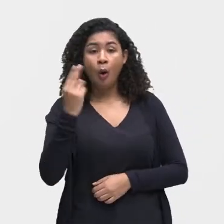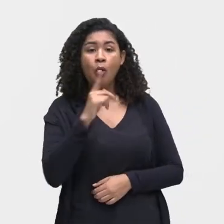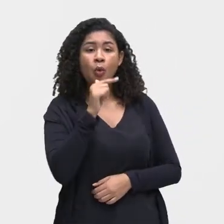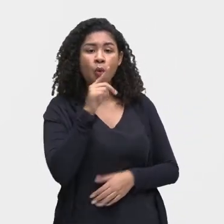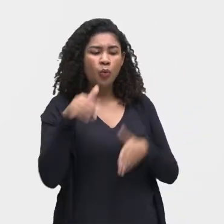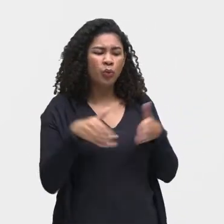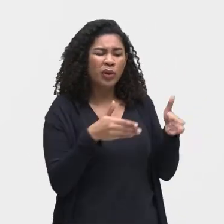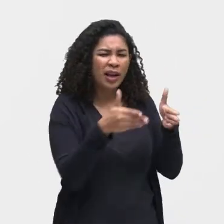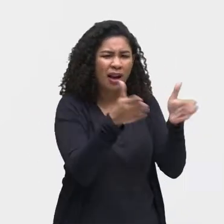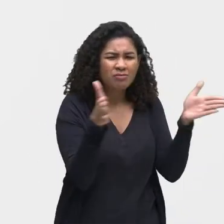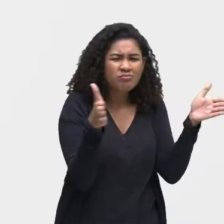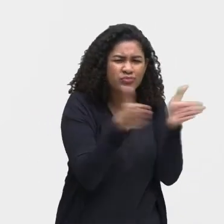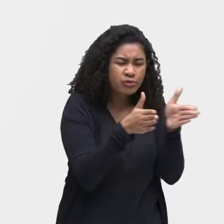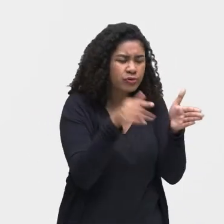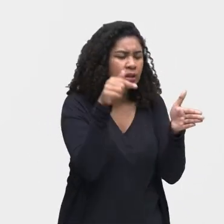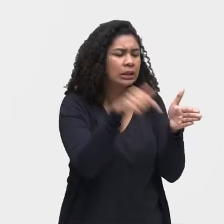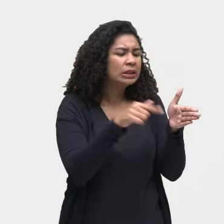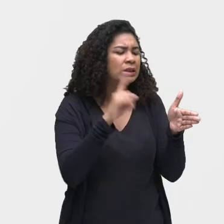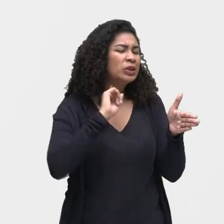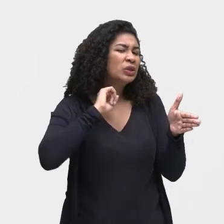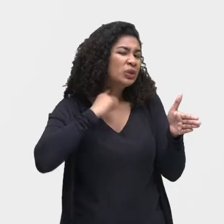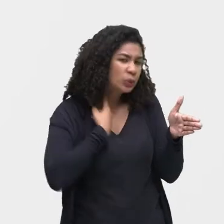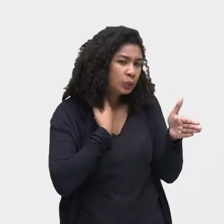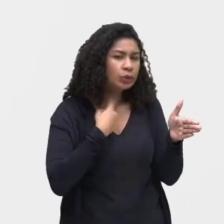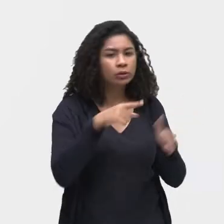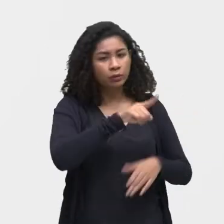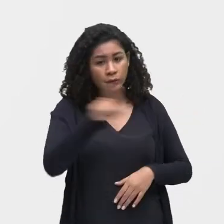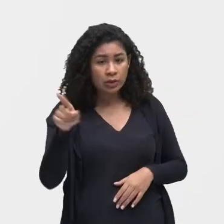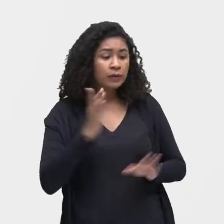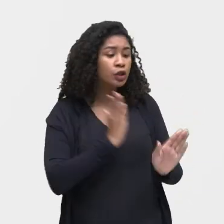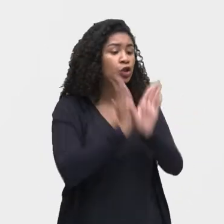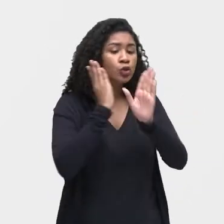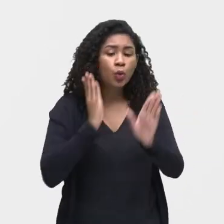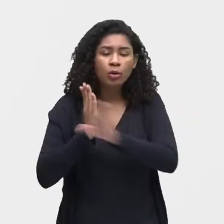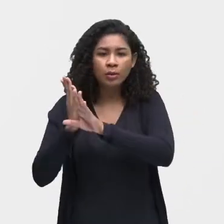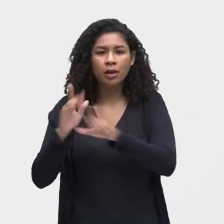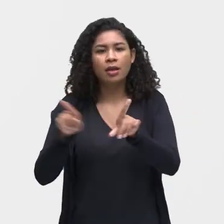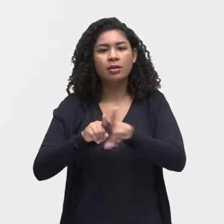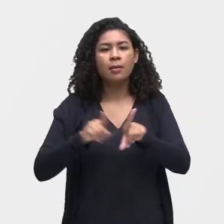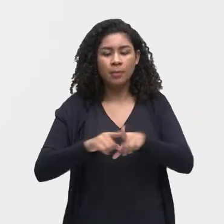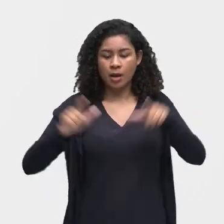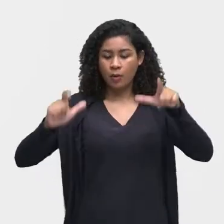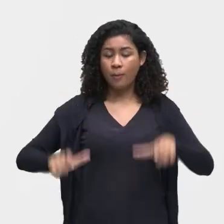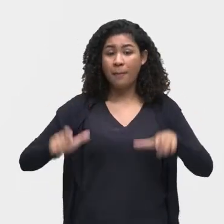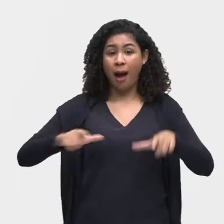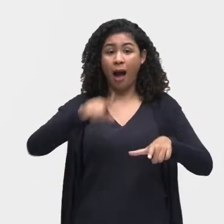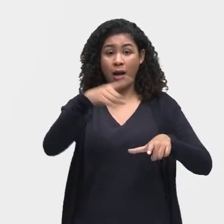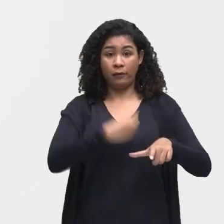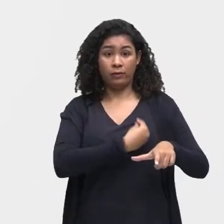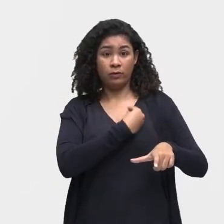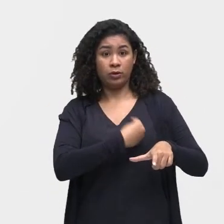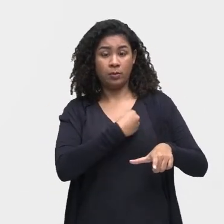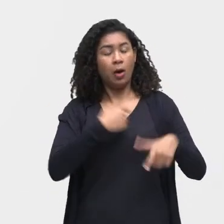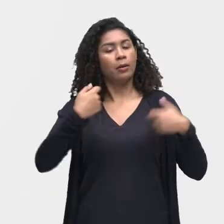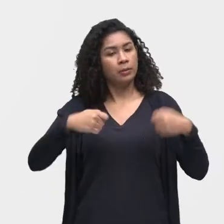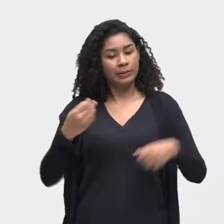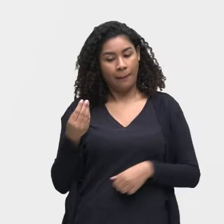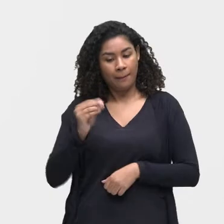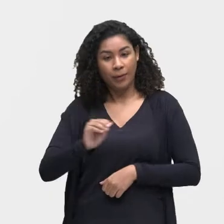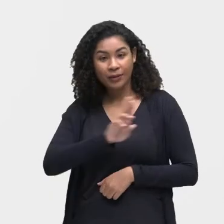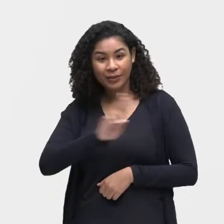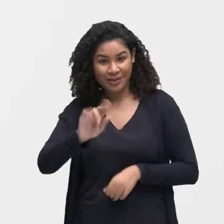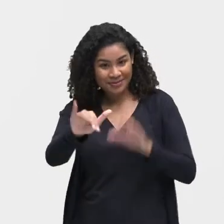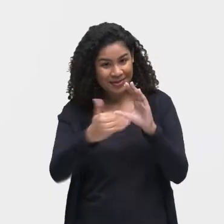então identifique aí e não esqueçam de falar qual é o bairro de onde vocês estão falando. A questão 2